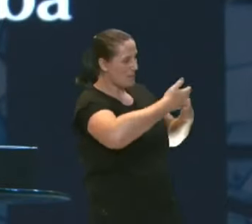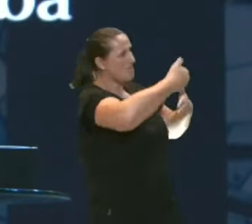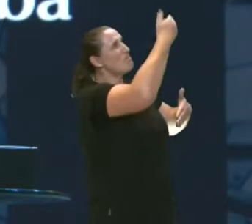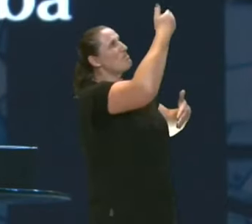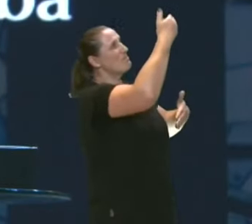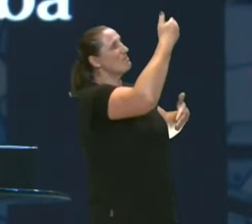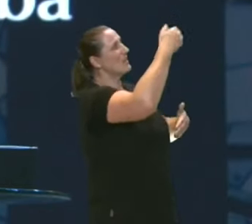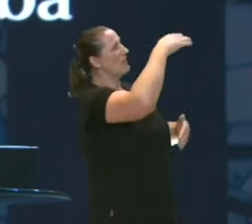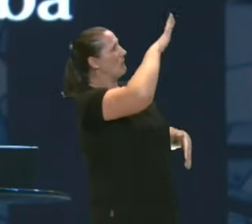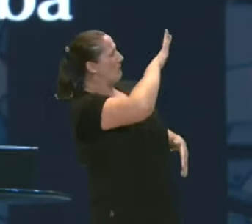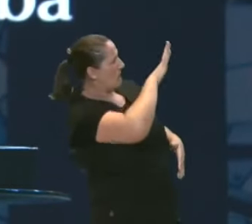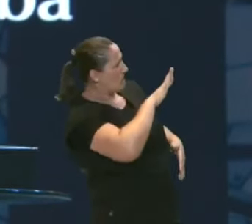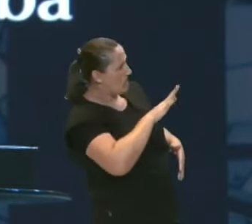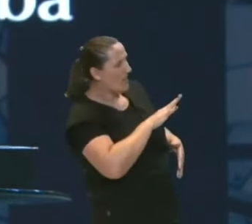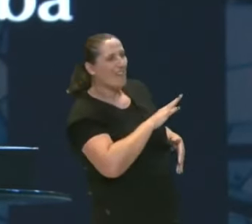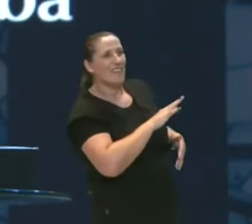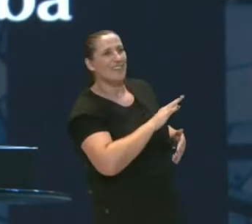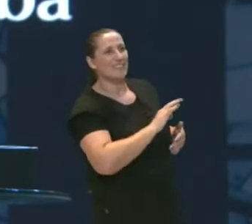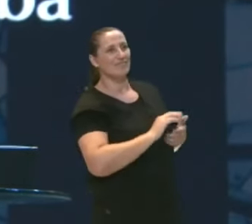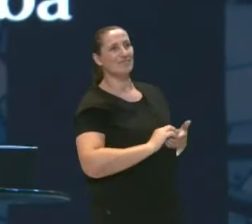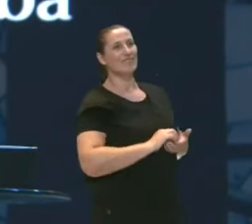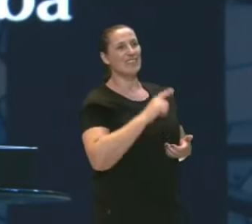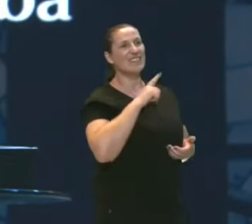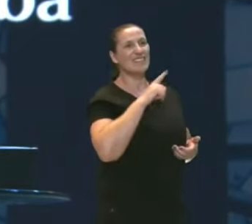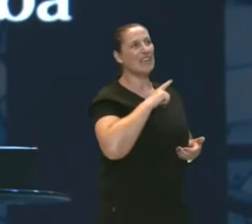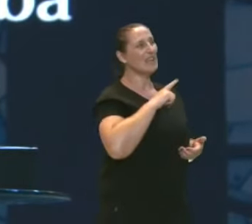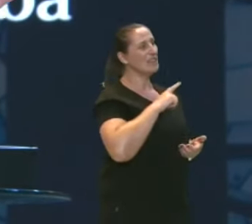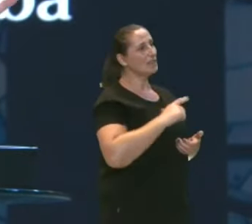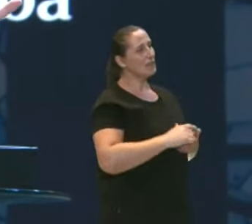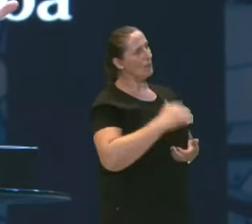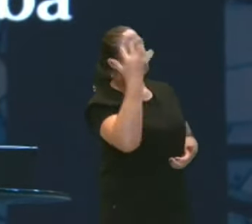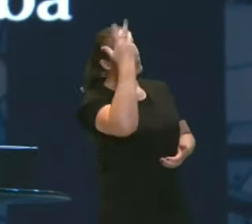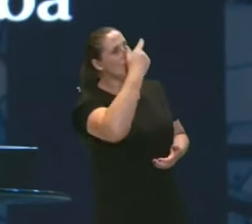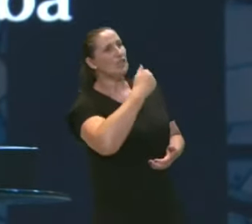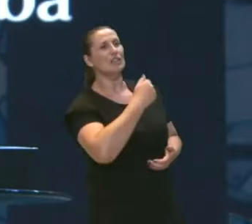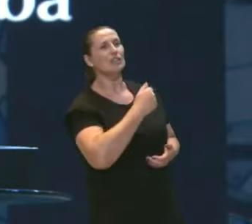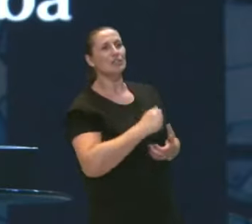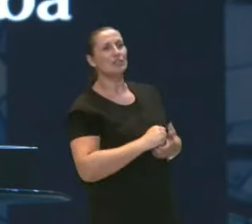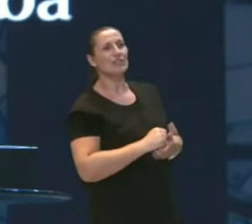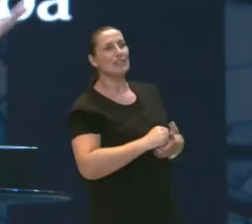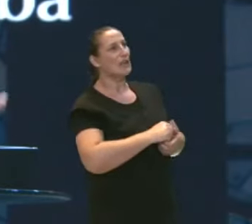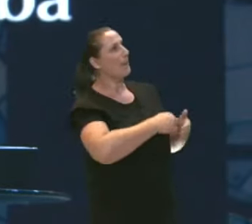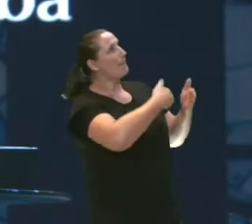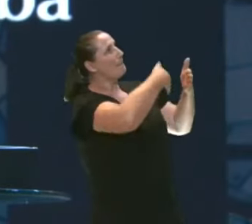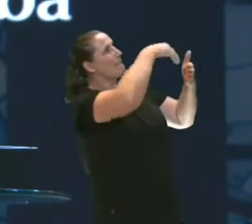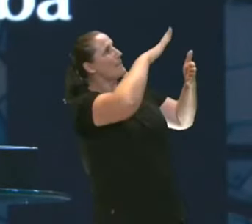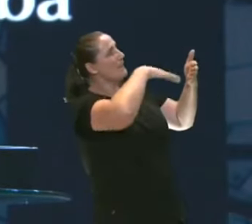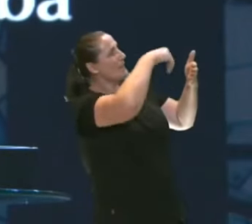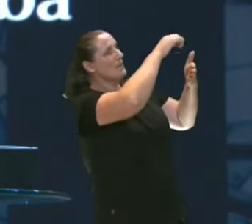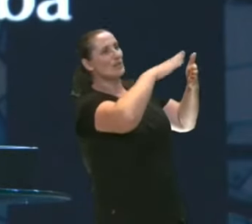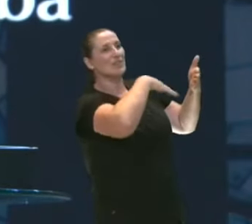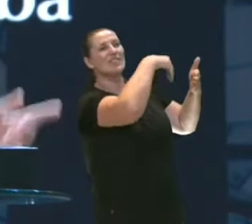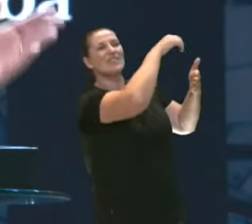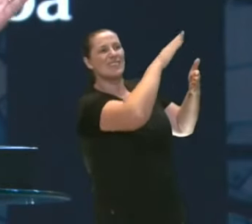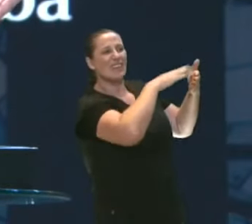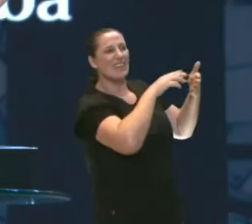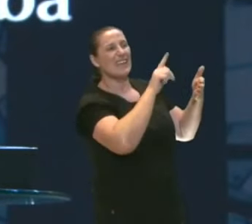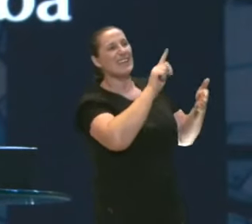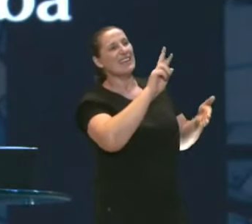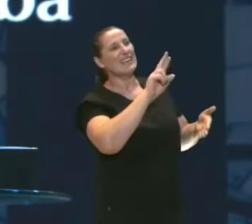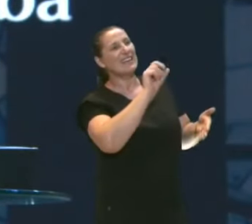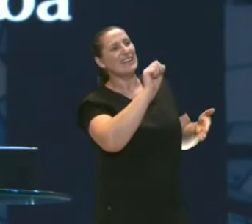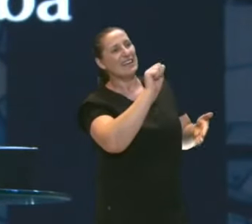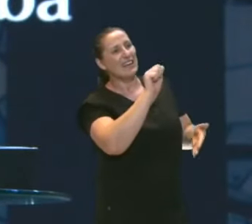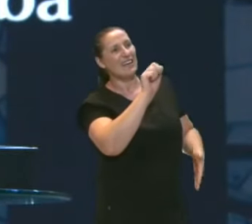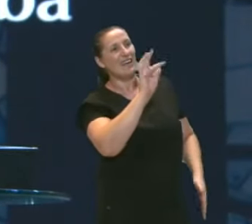perdoa, tá? É bonito, né? Inclusive esses efeitos, grafiato, muito